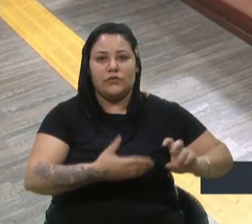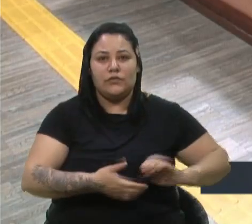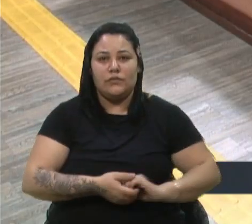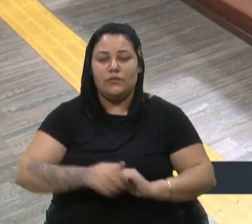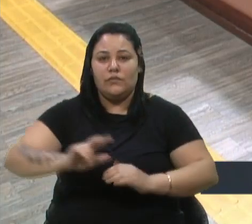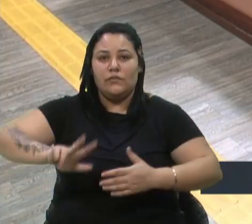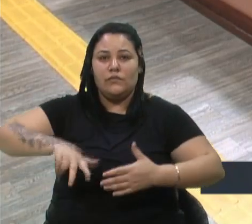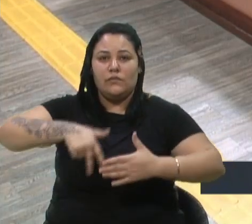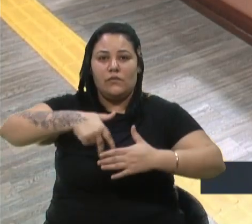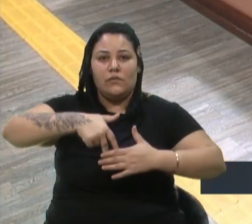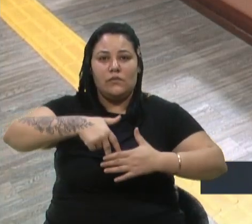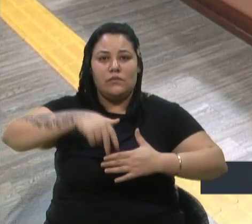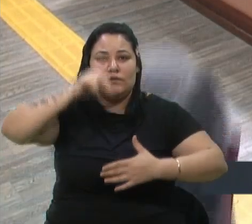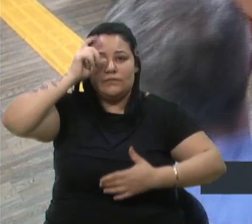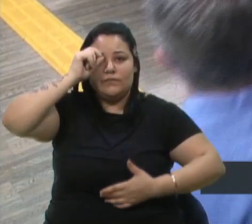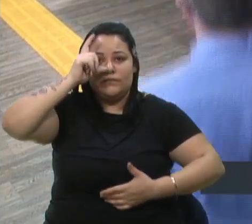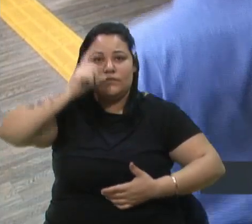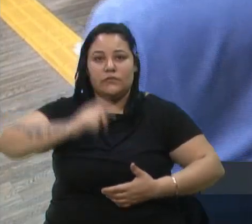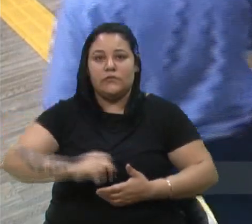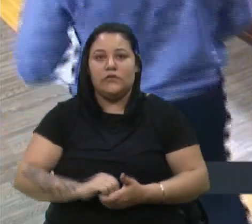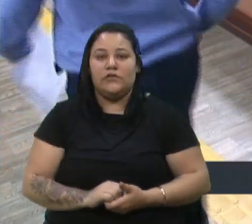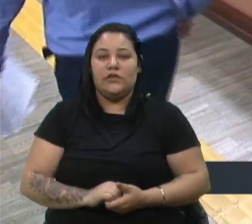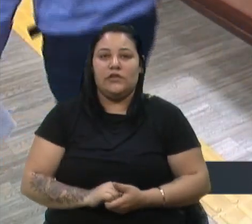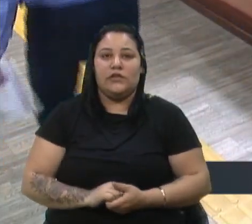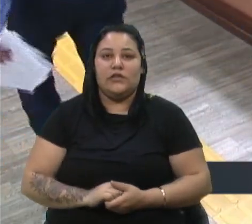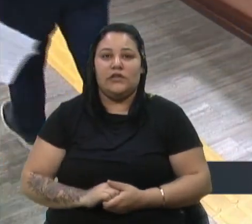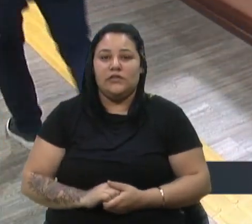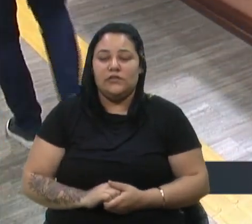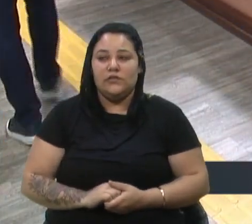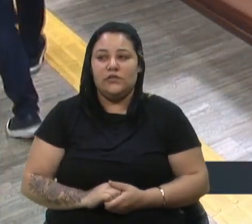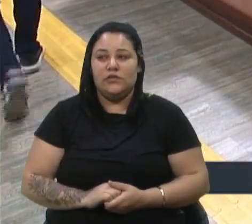Na tribuna, Scalco.